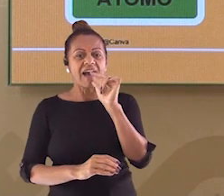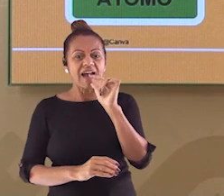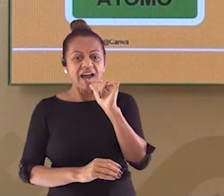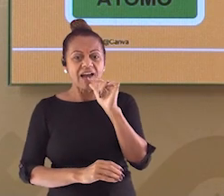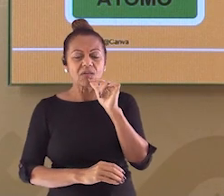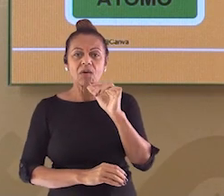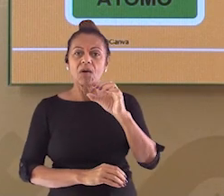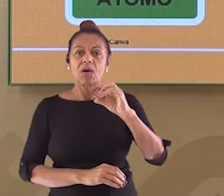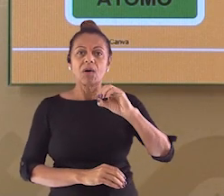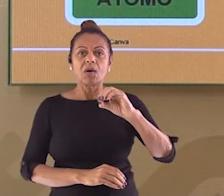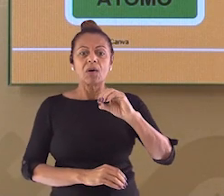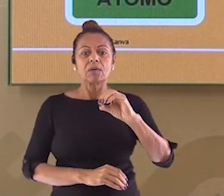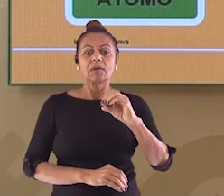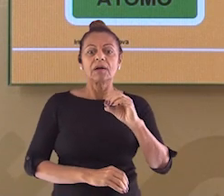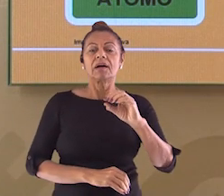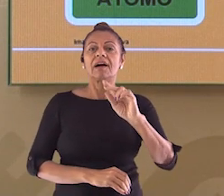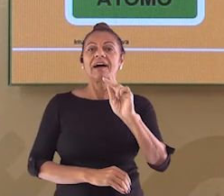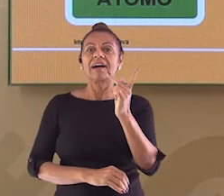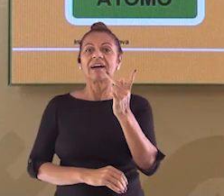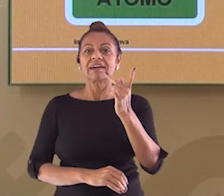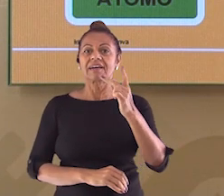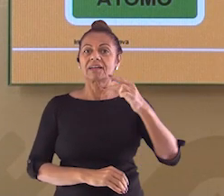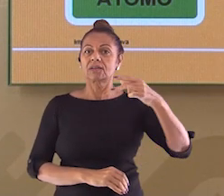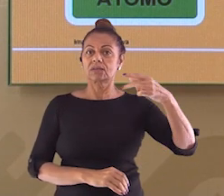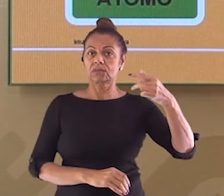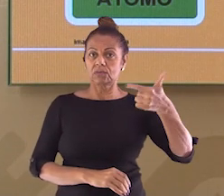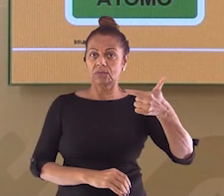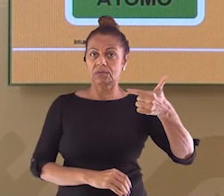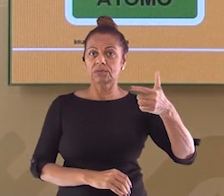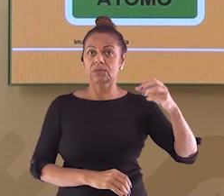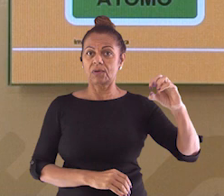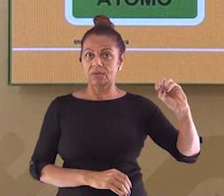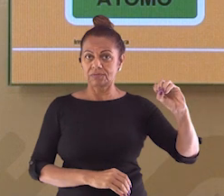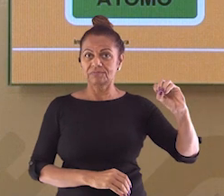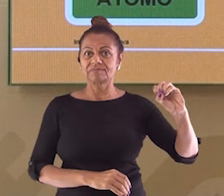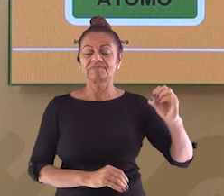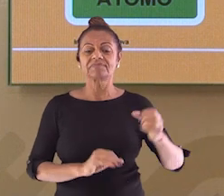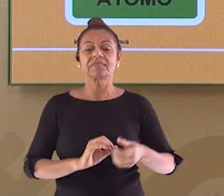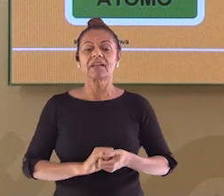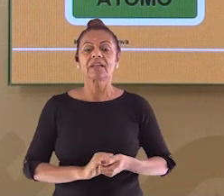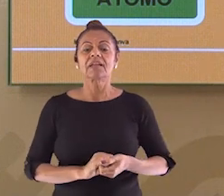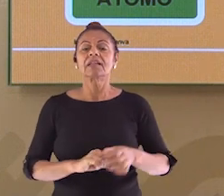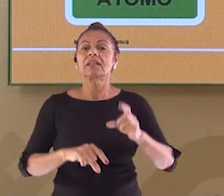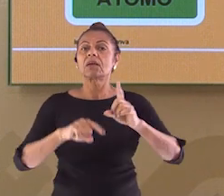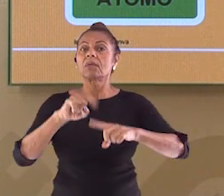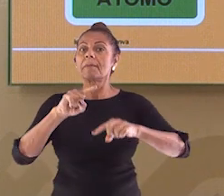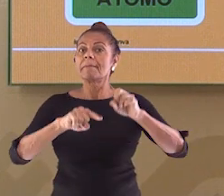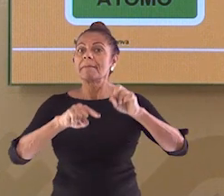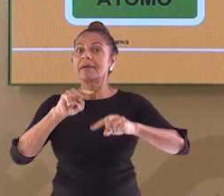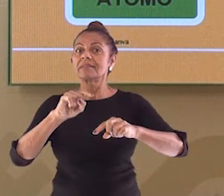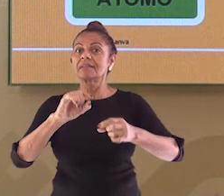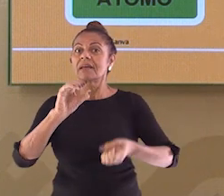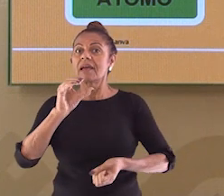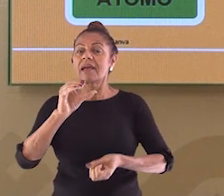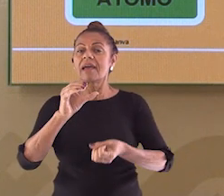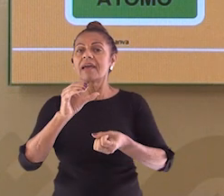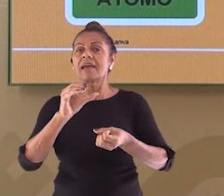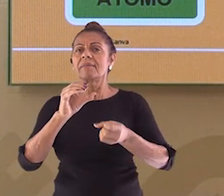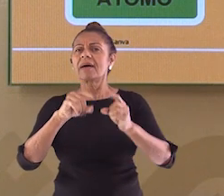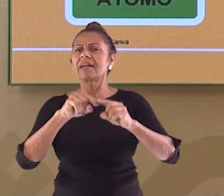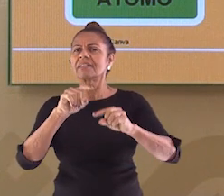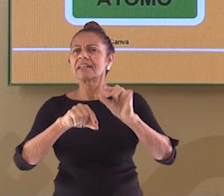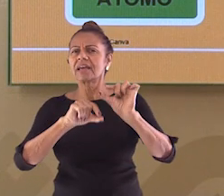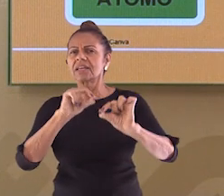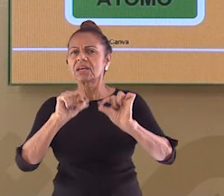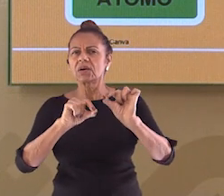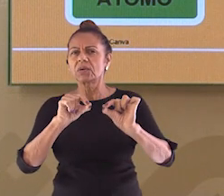hidrogênio, tá? Então, essa molécula de água é uma matéria. Então, a matéria é qualquer